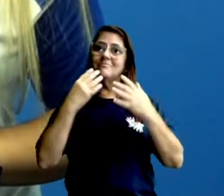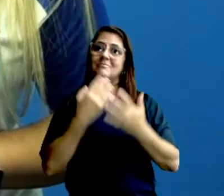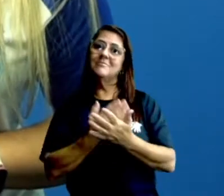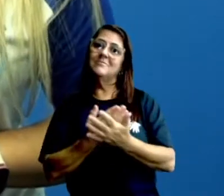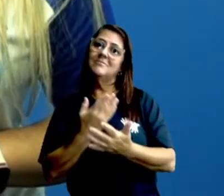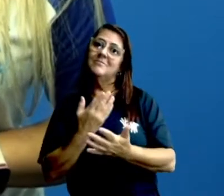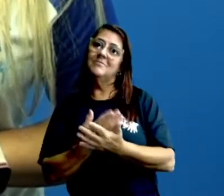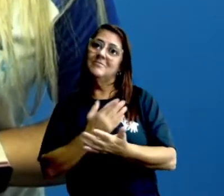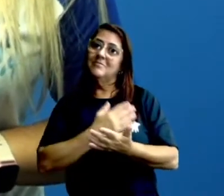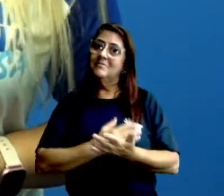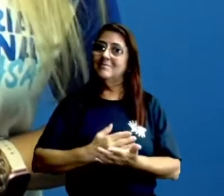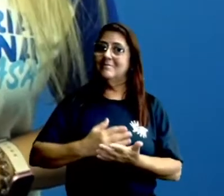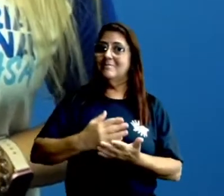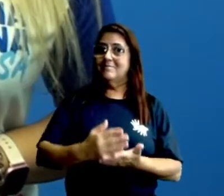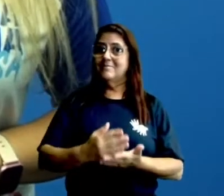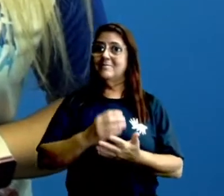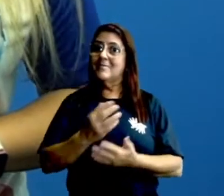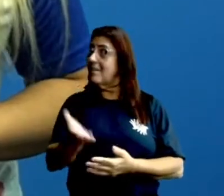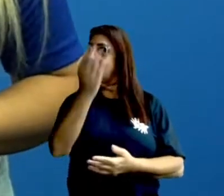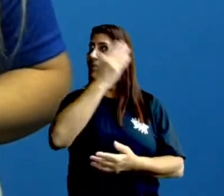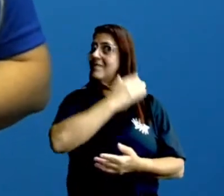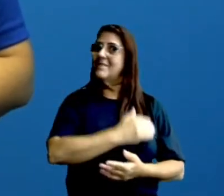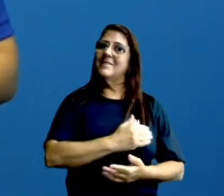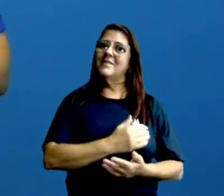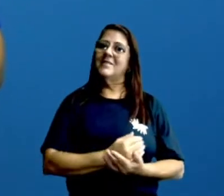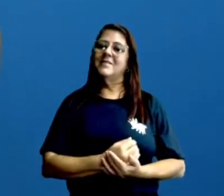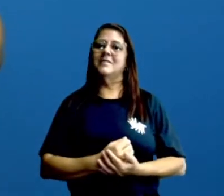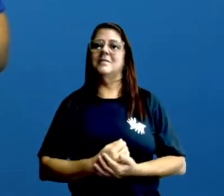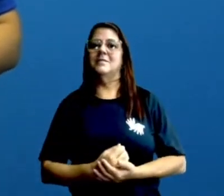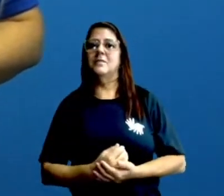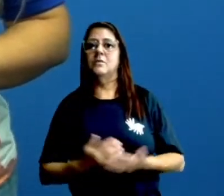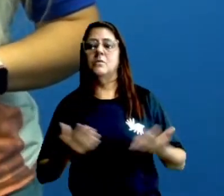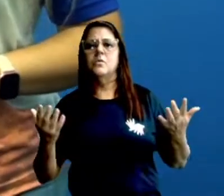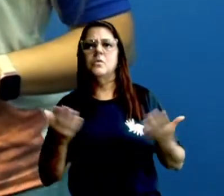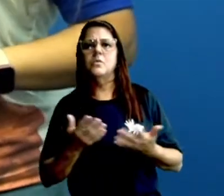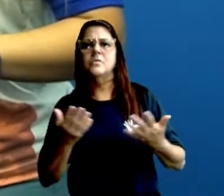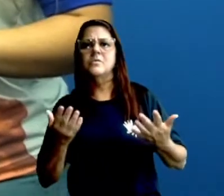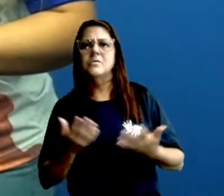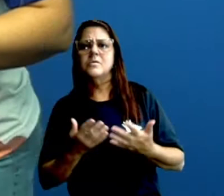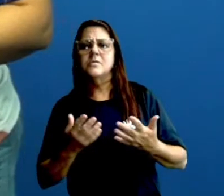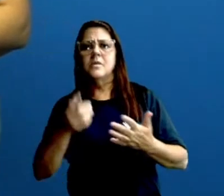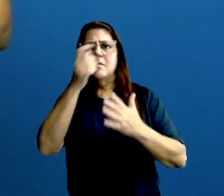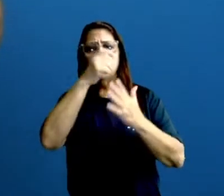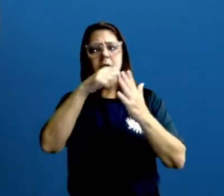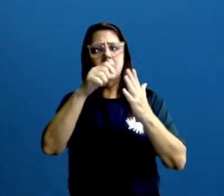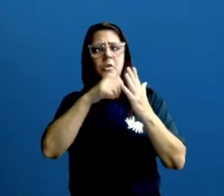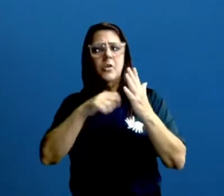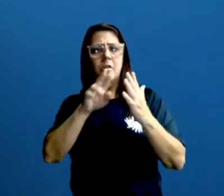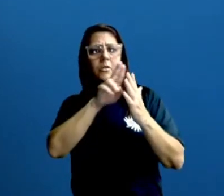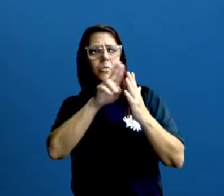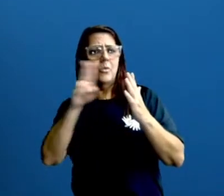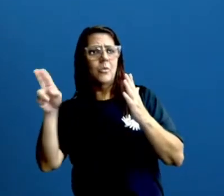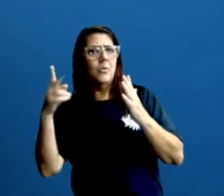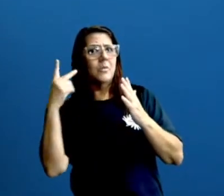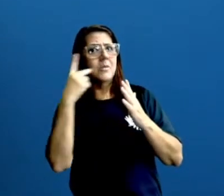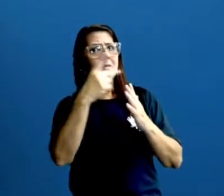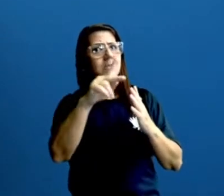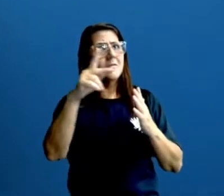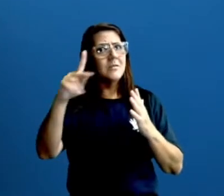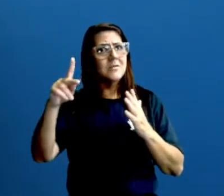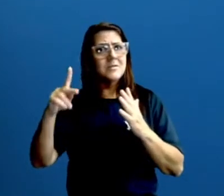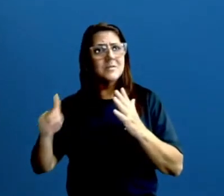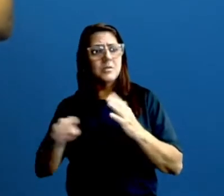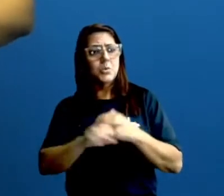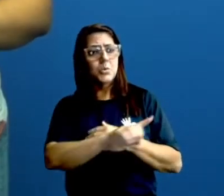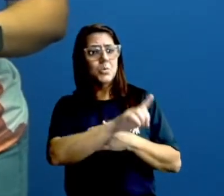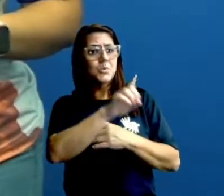a aula já vai começar. Vamos lá! Hoje vocês vão anotar o nome de vocês, a